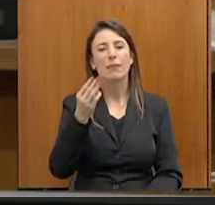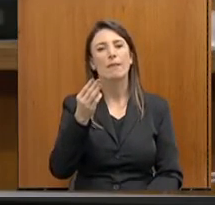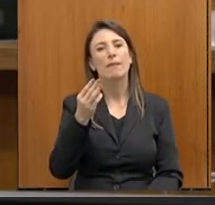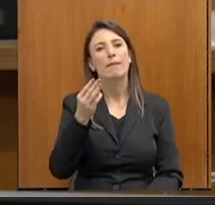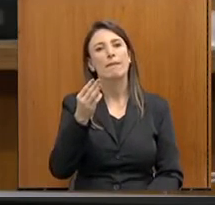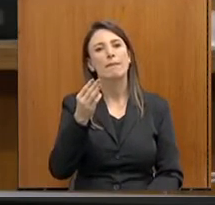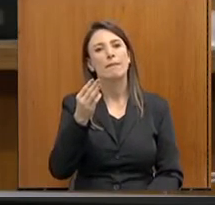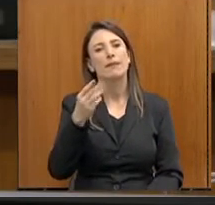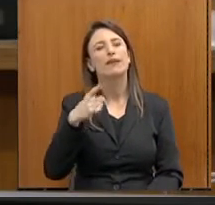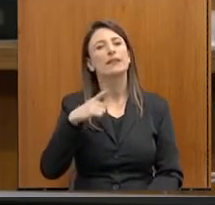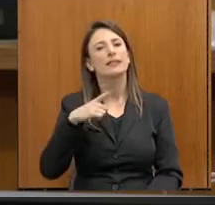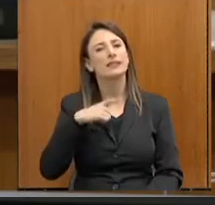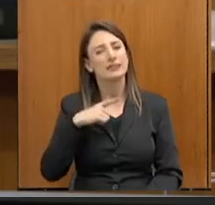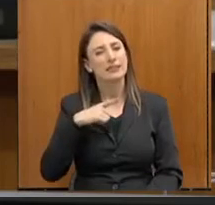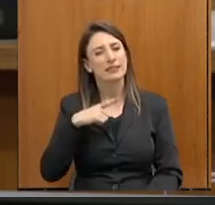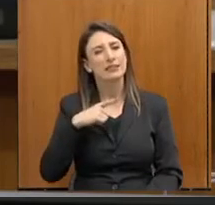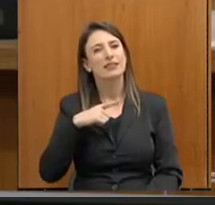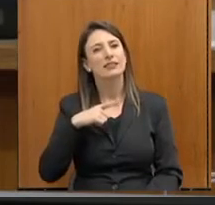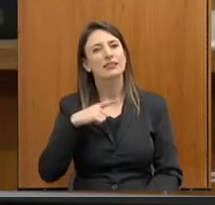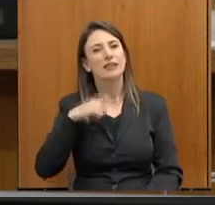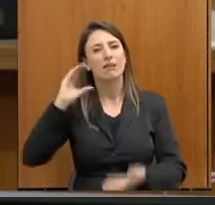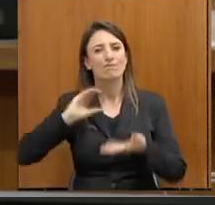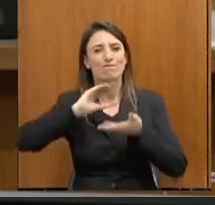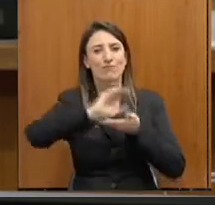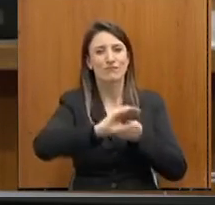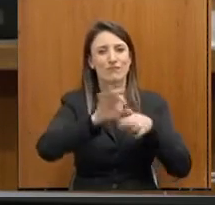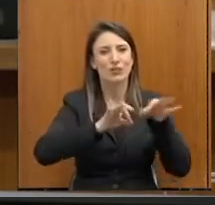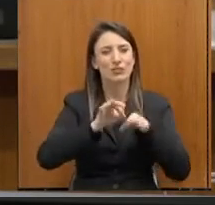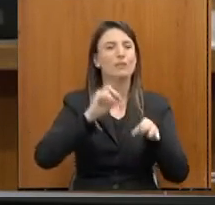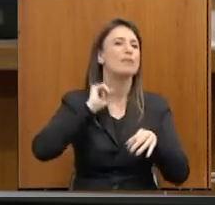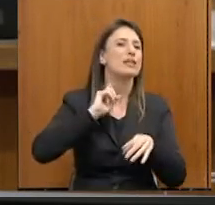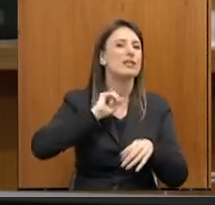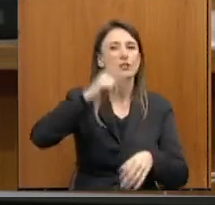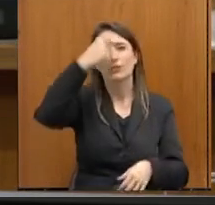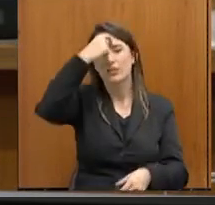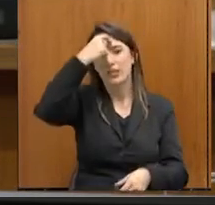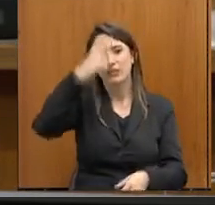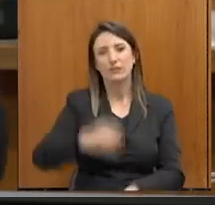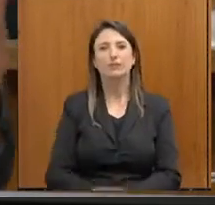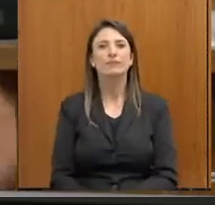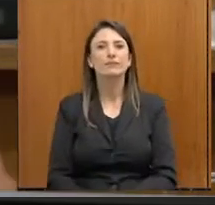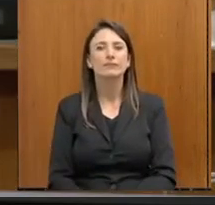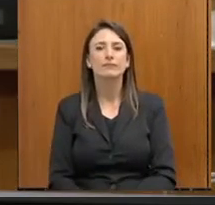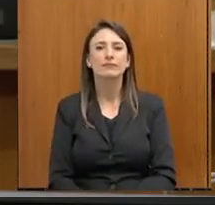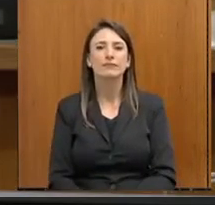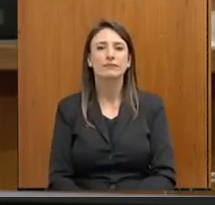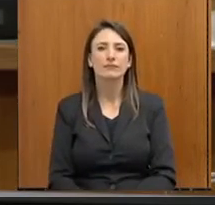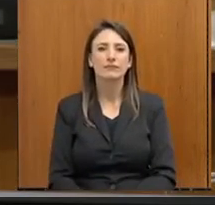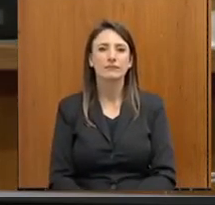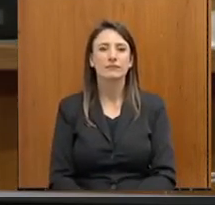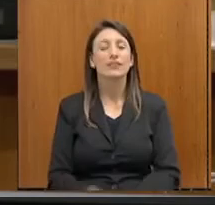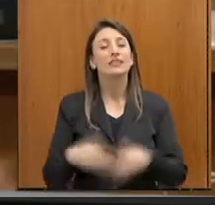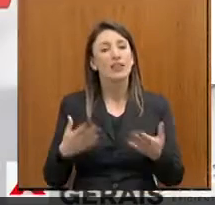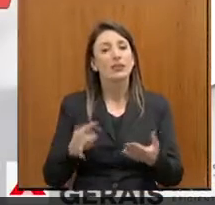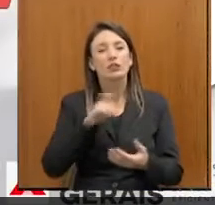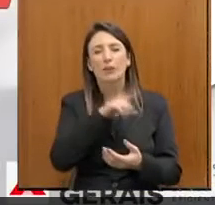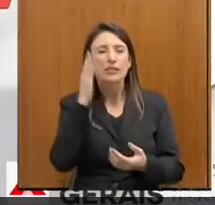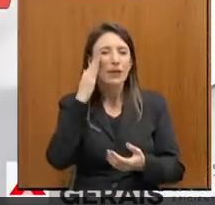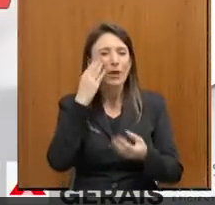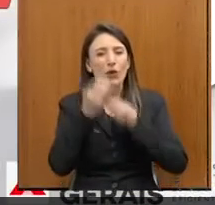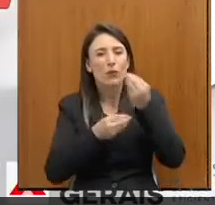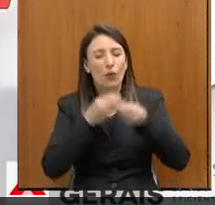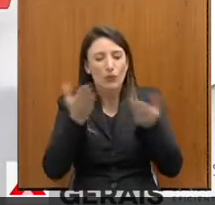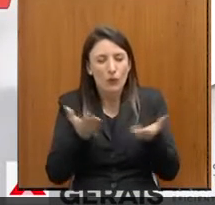inseridos no mine E aí O alho para ter uma ideia de como estamos hoje né em